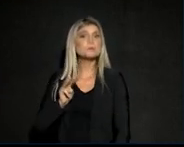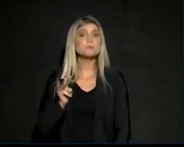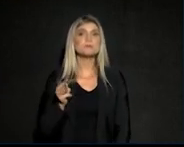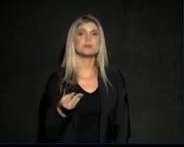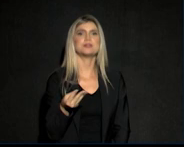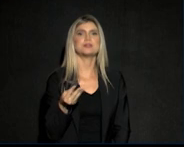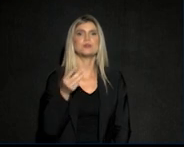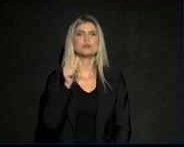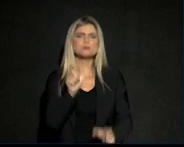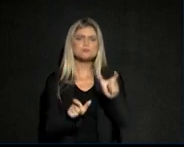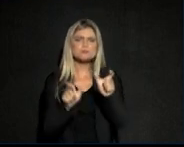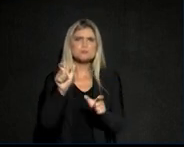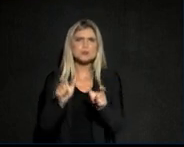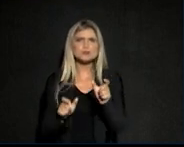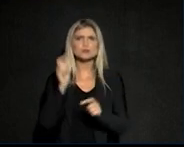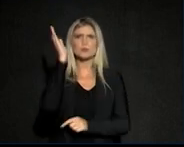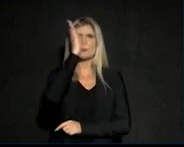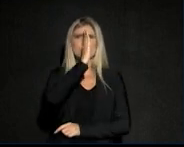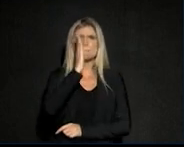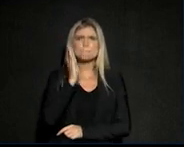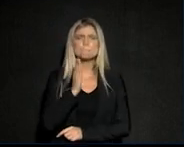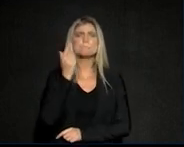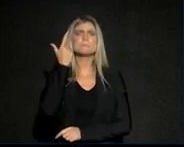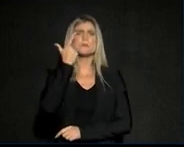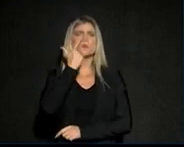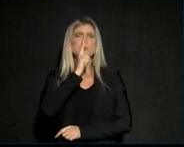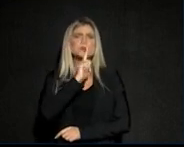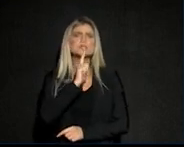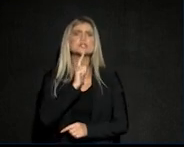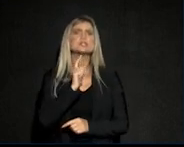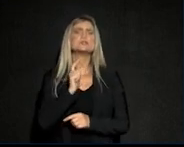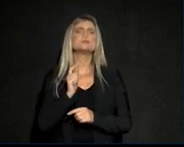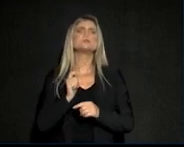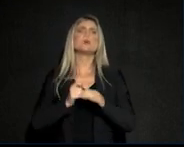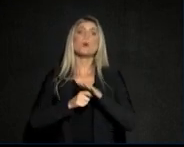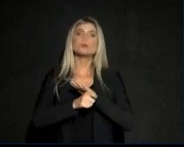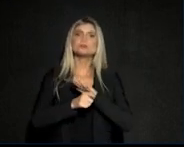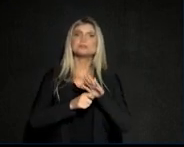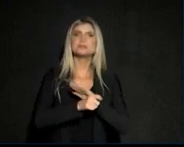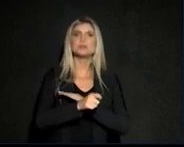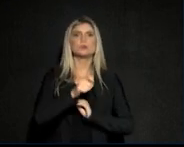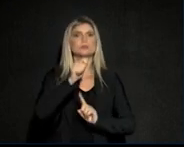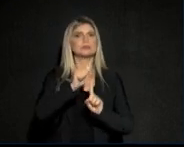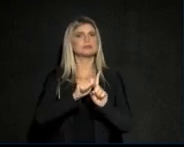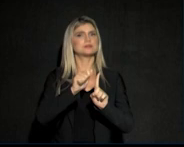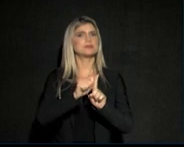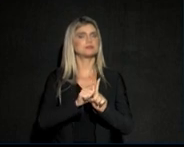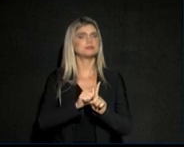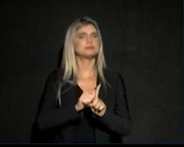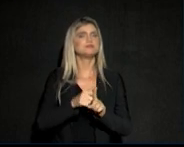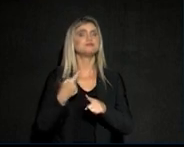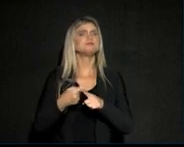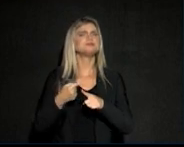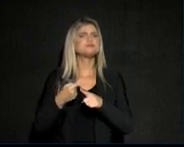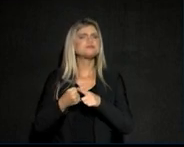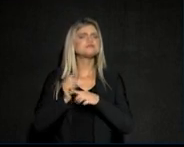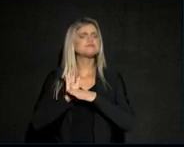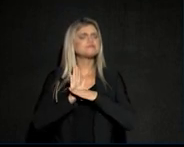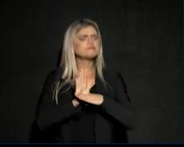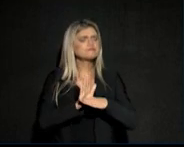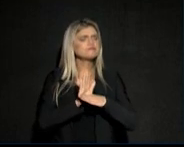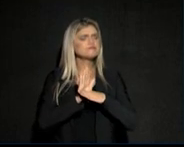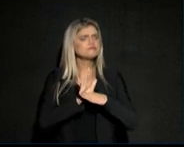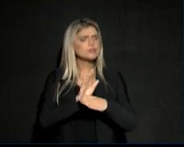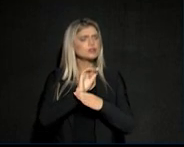foram assistidos é com auxílio emergencial de 600 reais o que empate ajudou a sustentar consumo na economia também